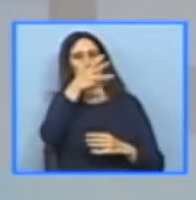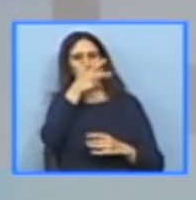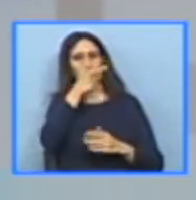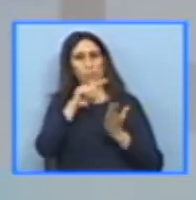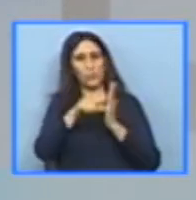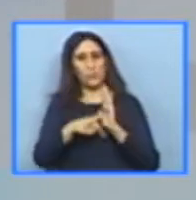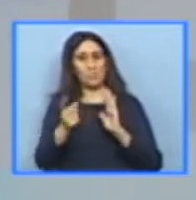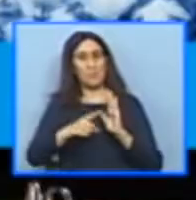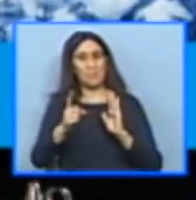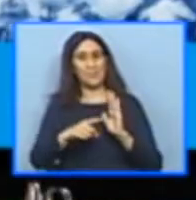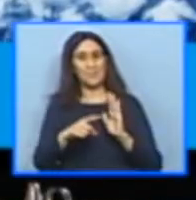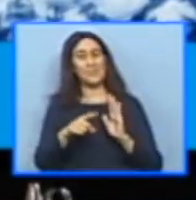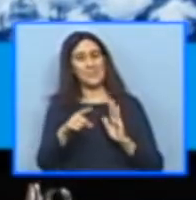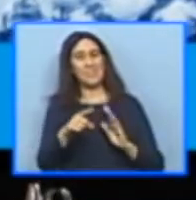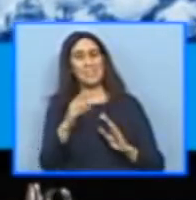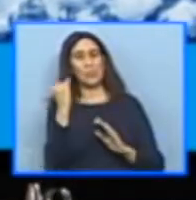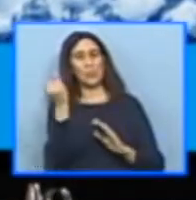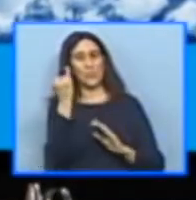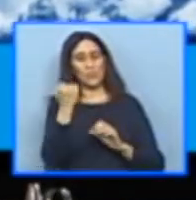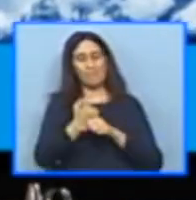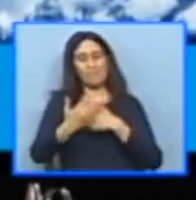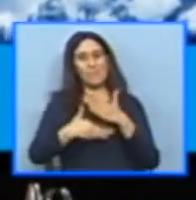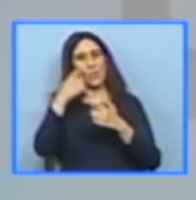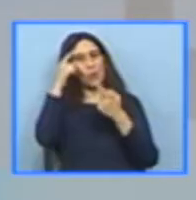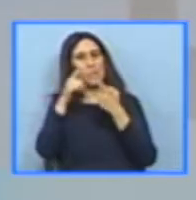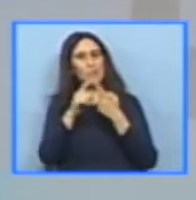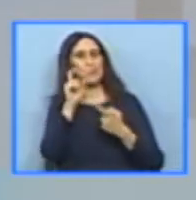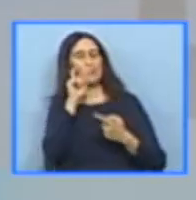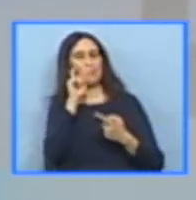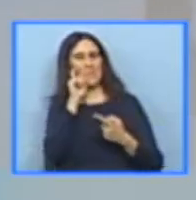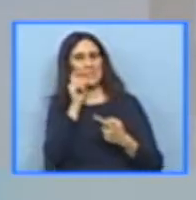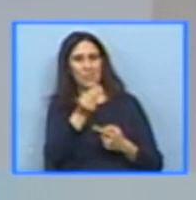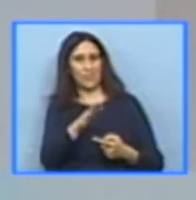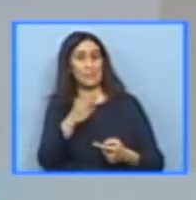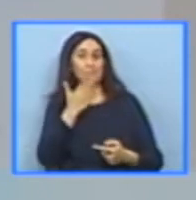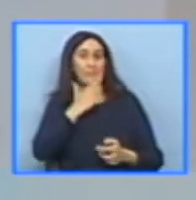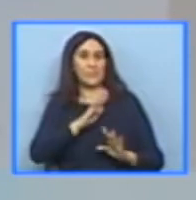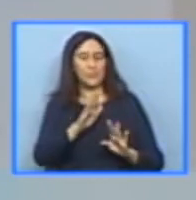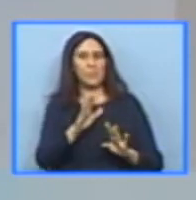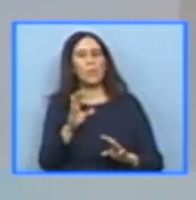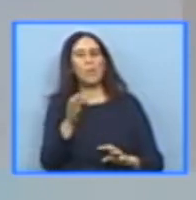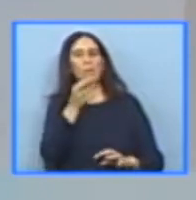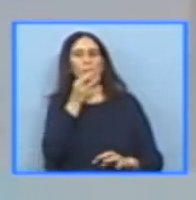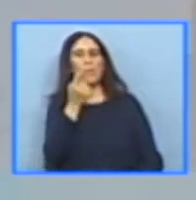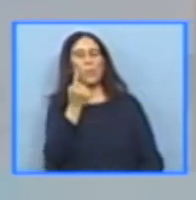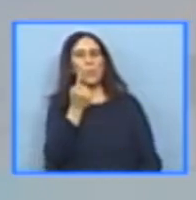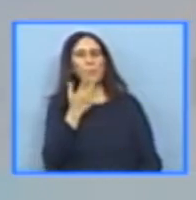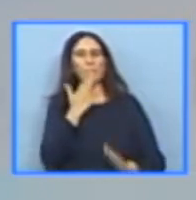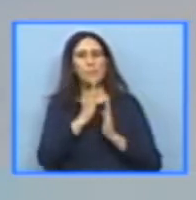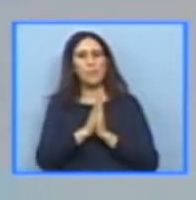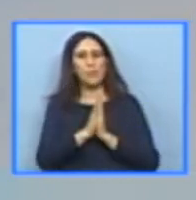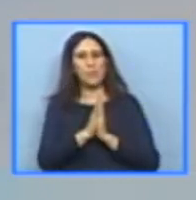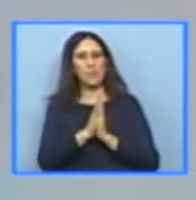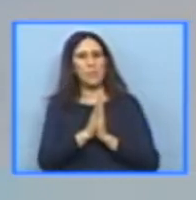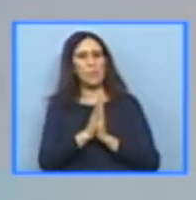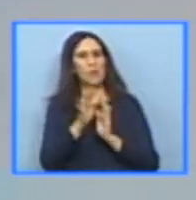projetos que o Instituto de Apoio à Criança leva por diante para defender as crianças. Pedi-lhe para começar a falar por um que vai tendo